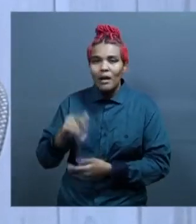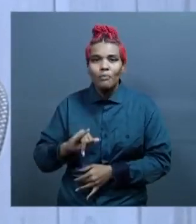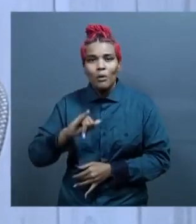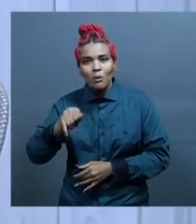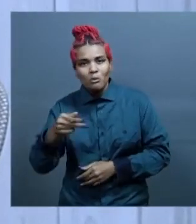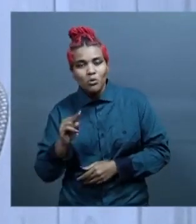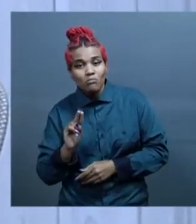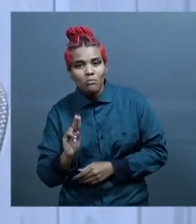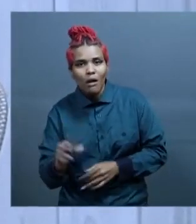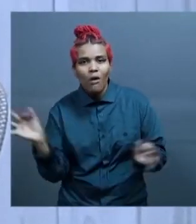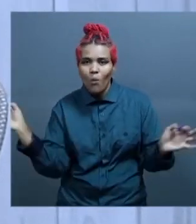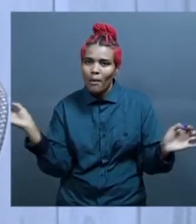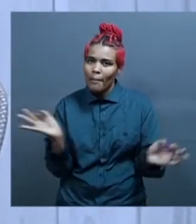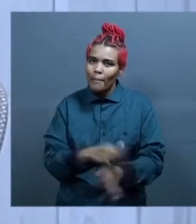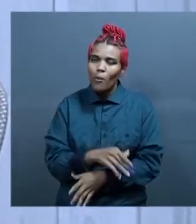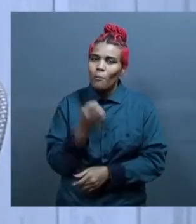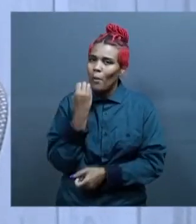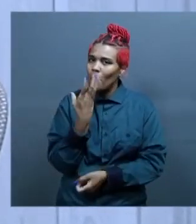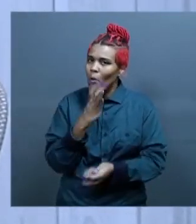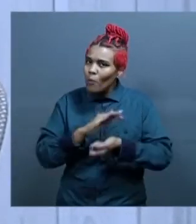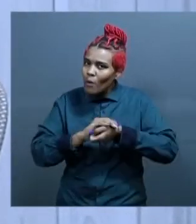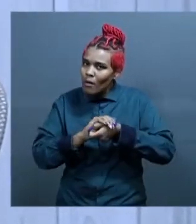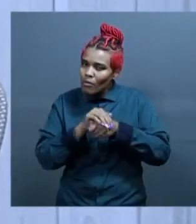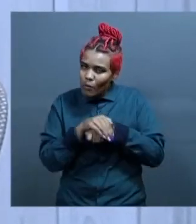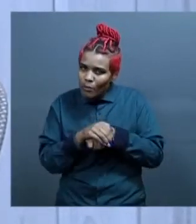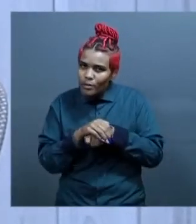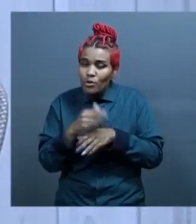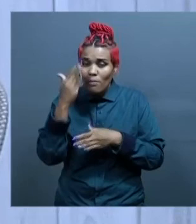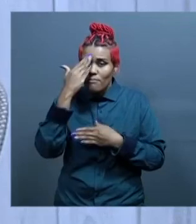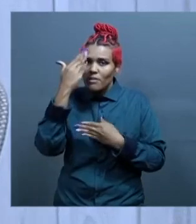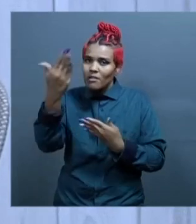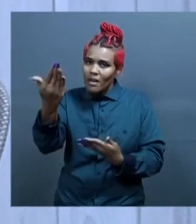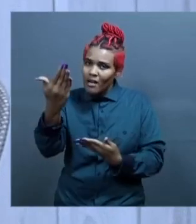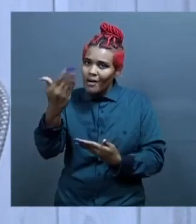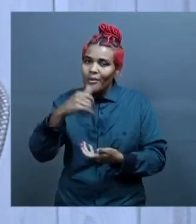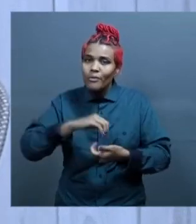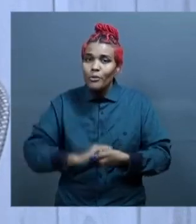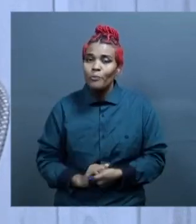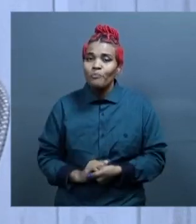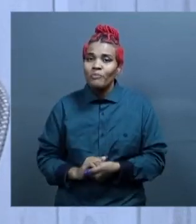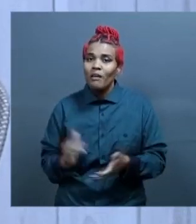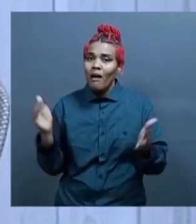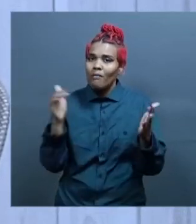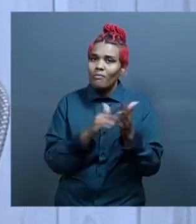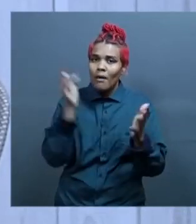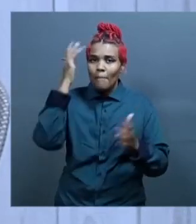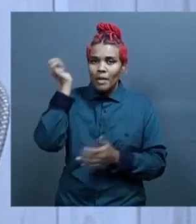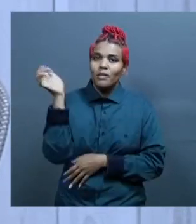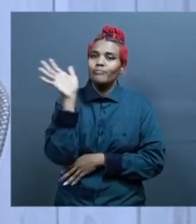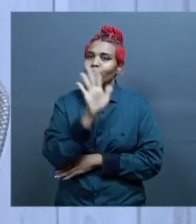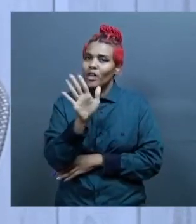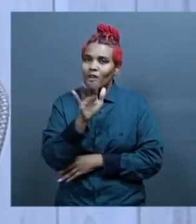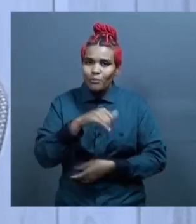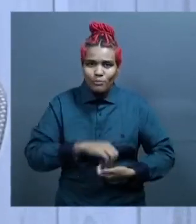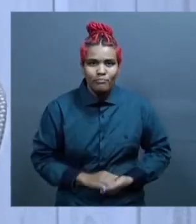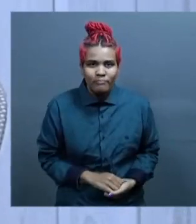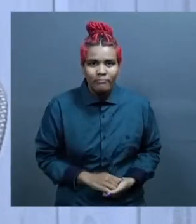aqui tem uma excelente noite obrigado pela audiência e espero amanhã tal